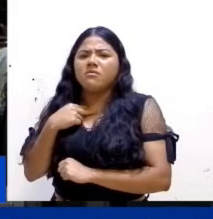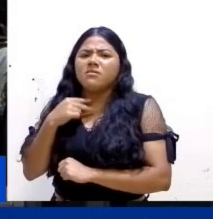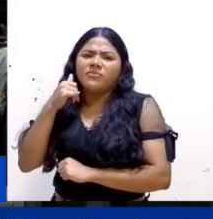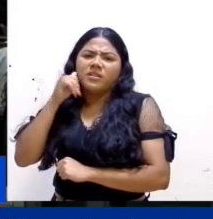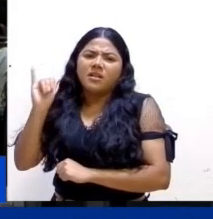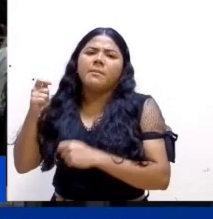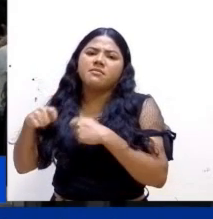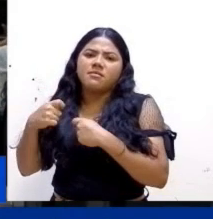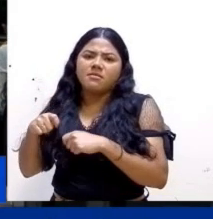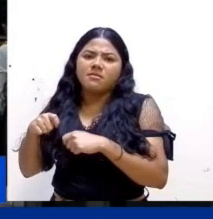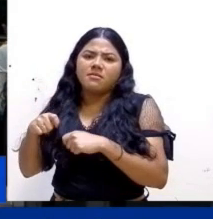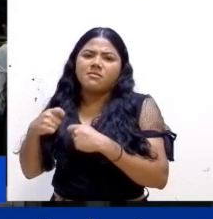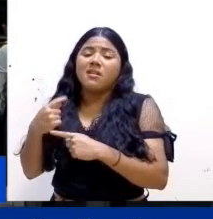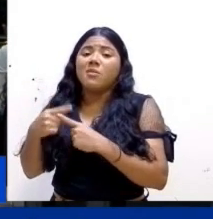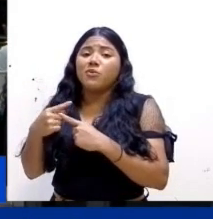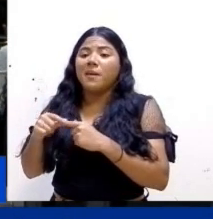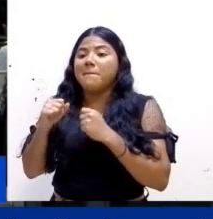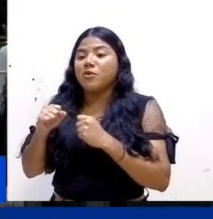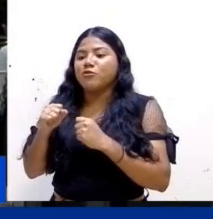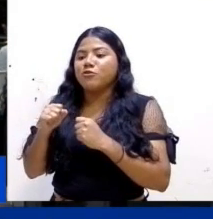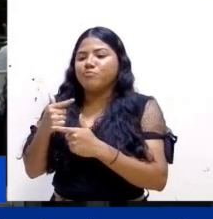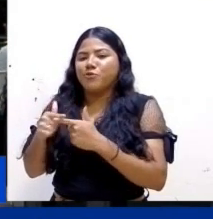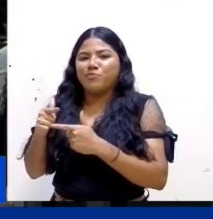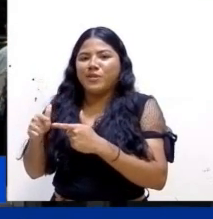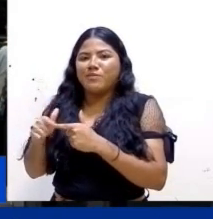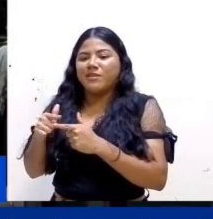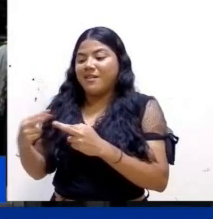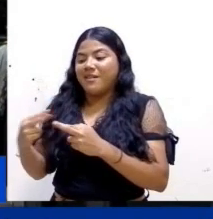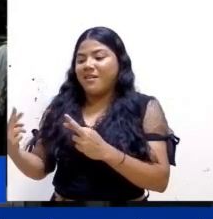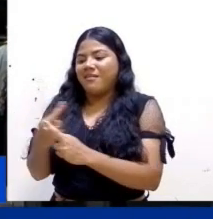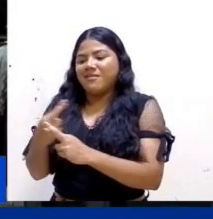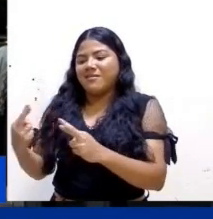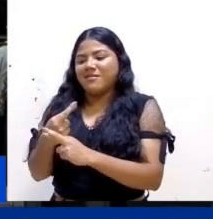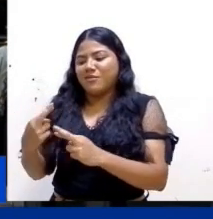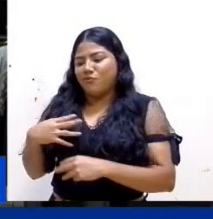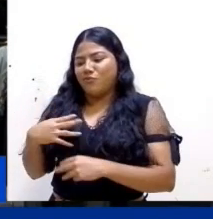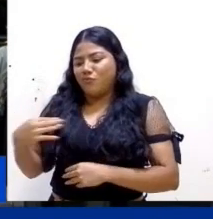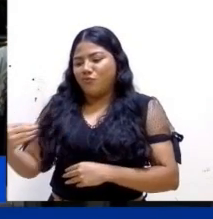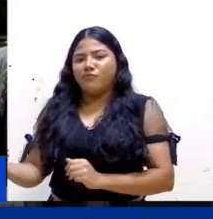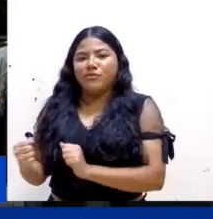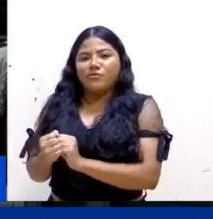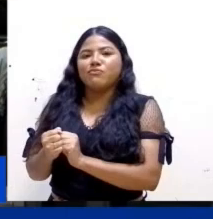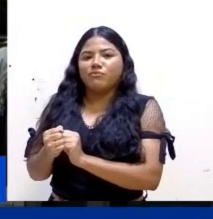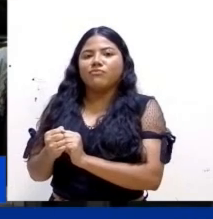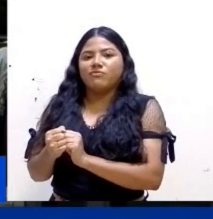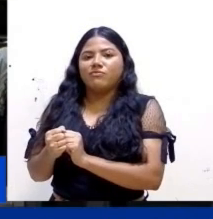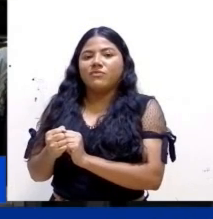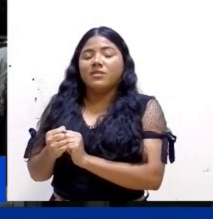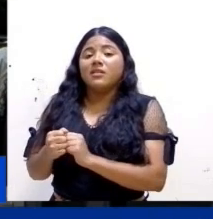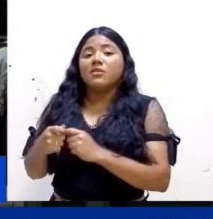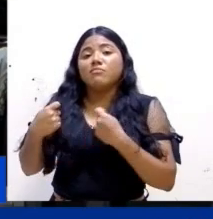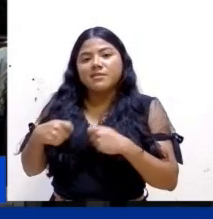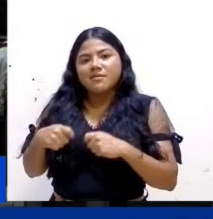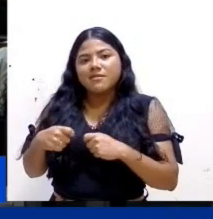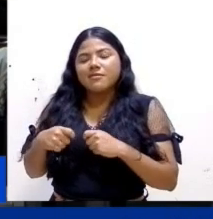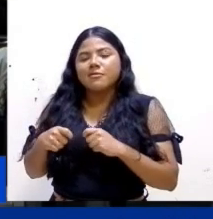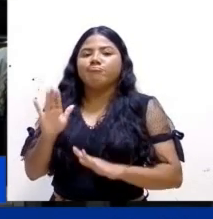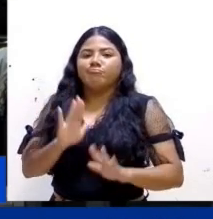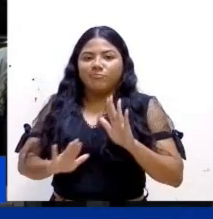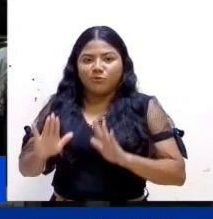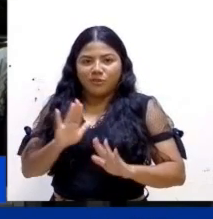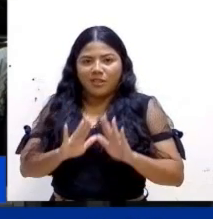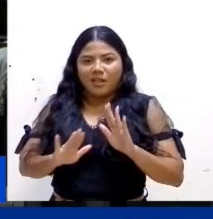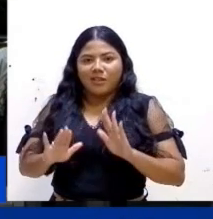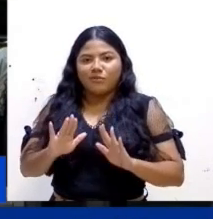alienação parental. E a guarda compartilhada é um instrumento que visa minimizar esses efeitos dessa